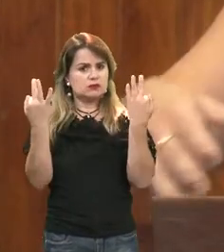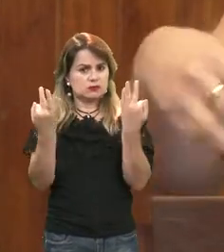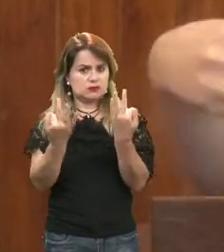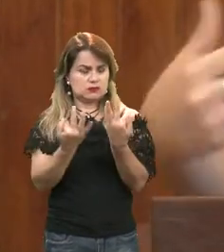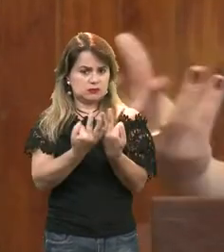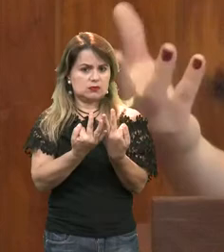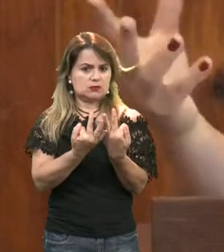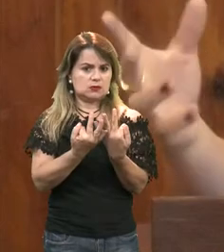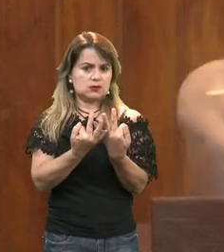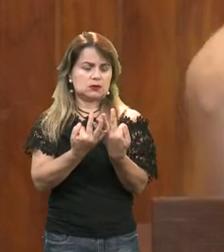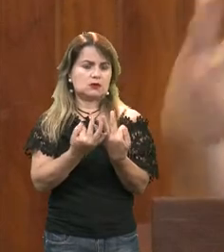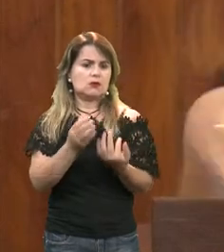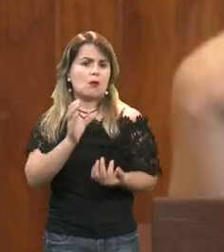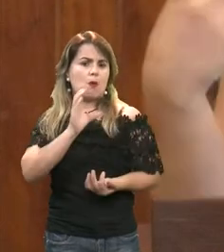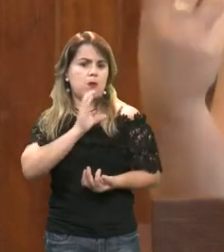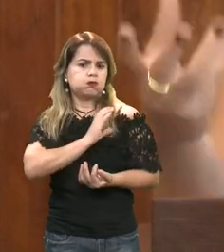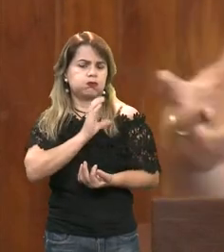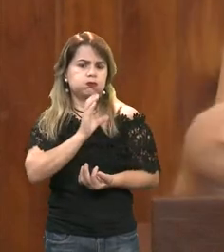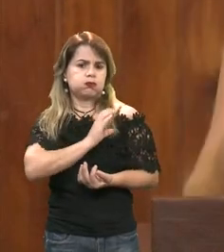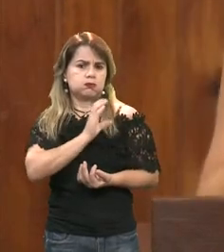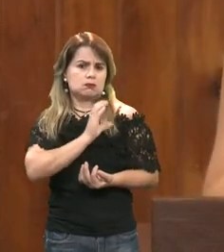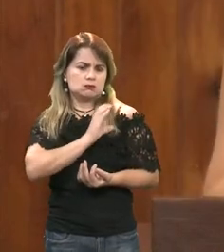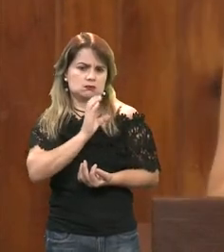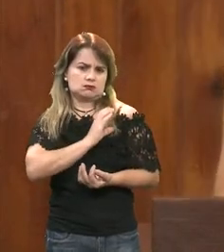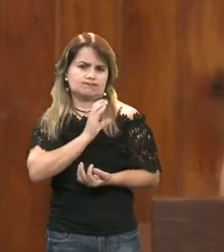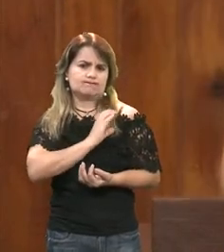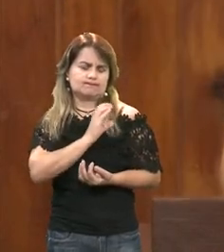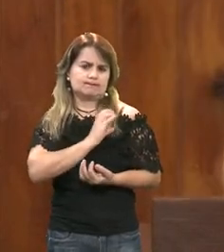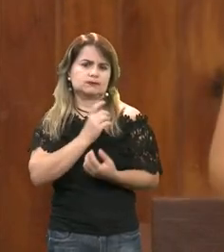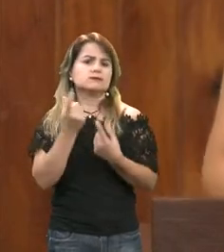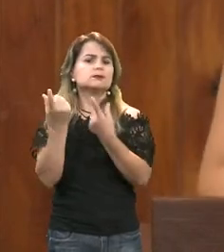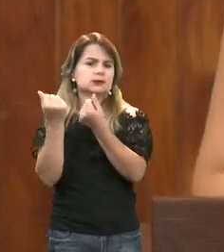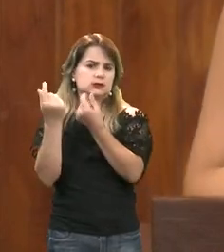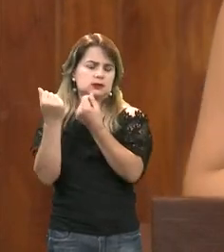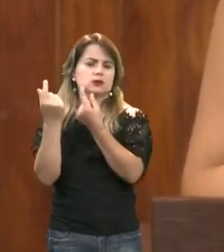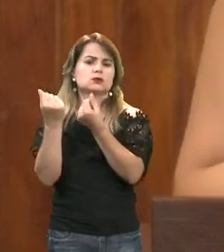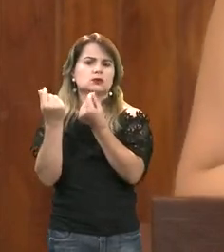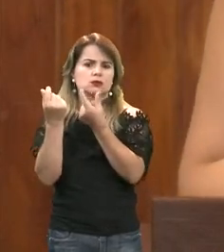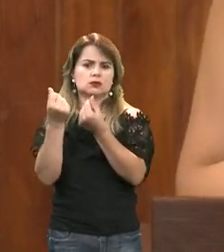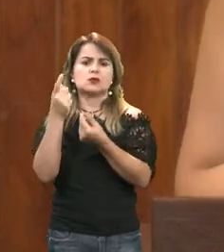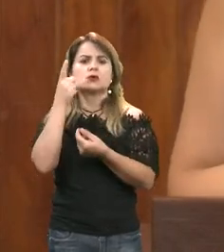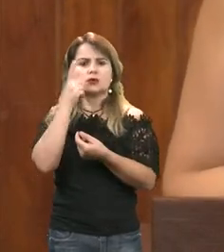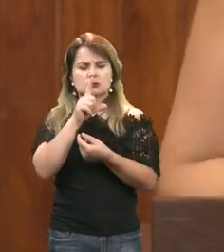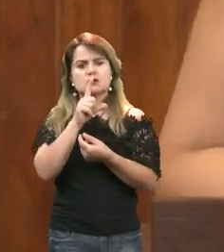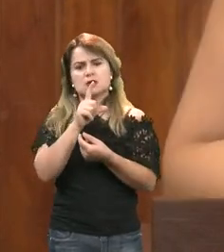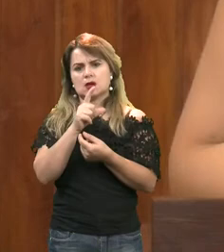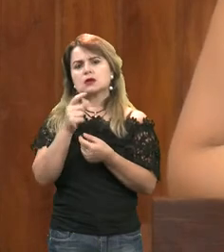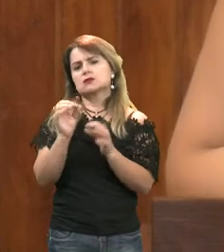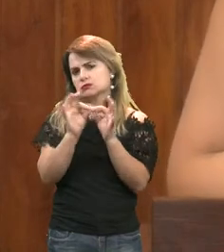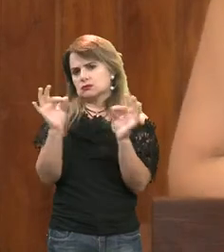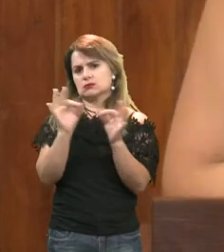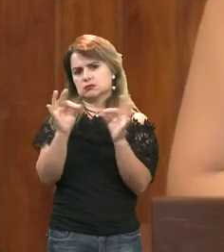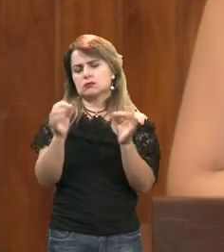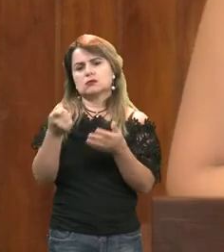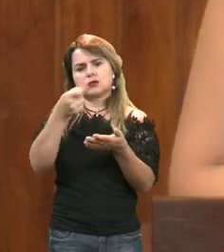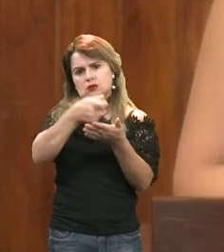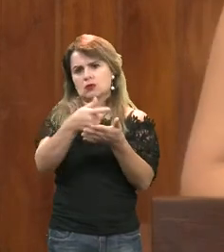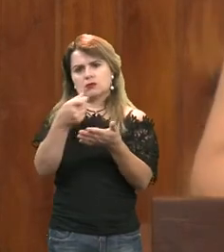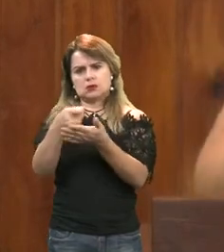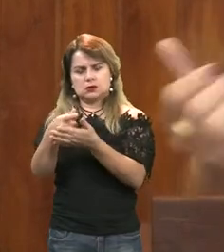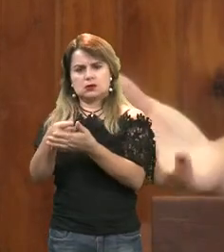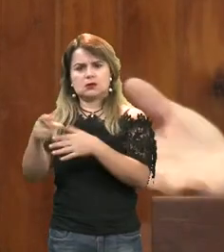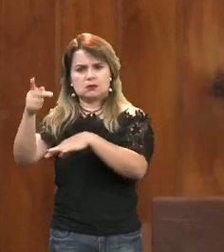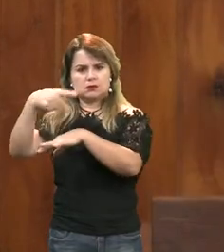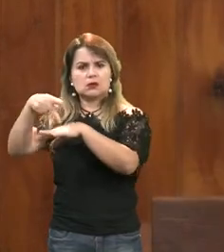bastada, farta de condições financeiras, é muito simples, eu posso importar, eu